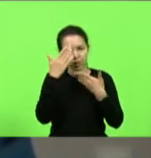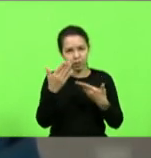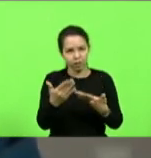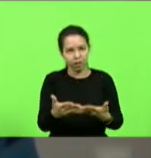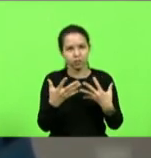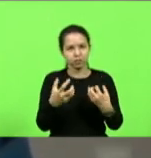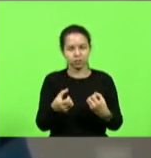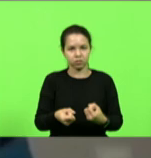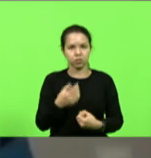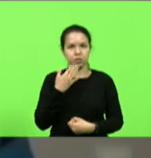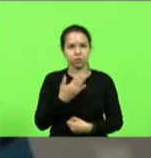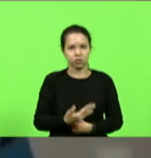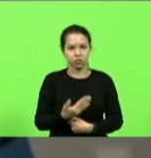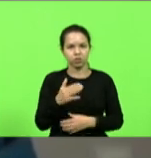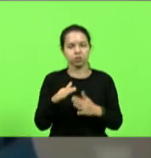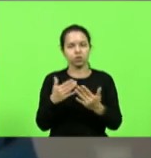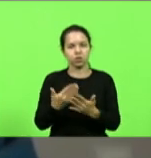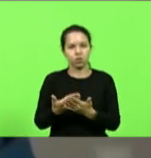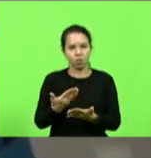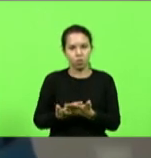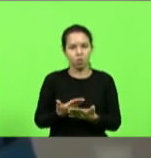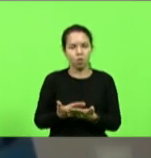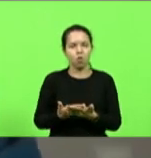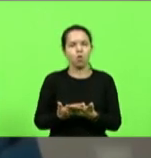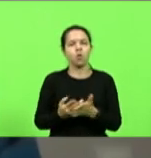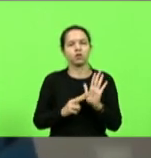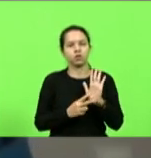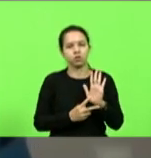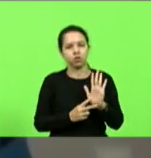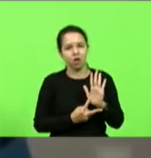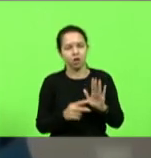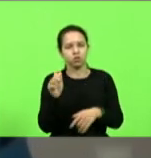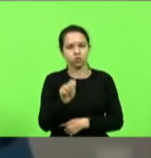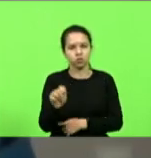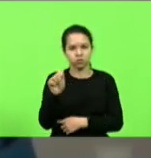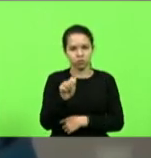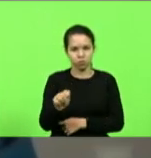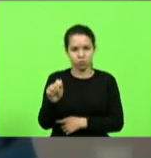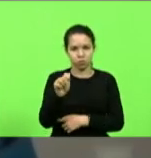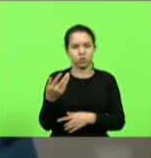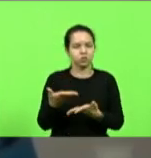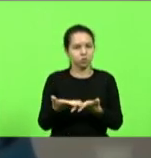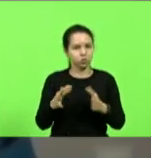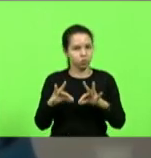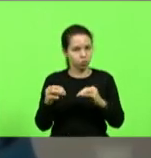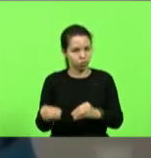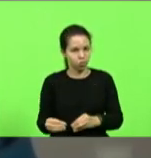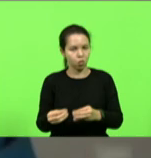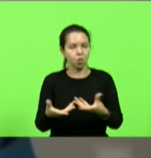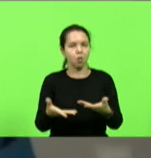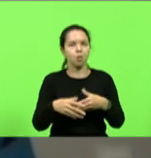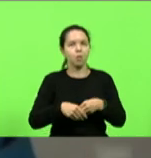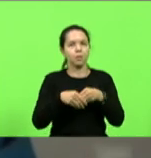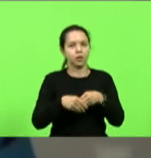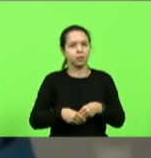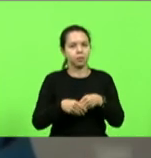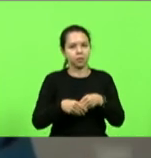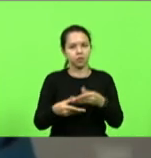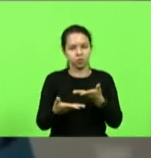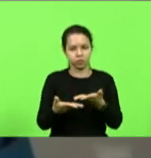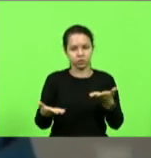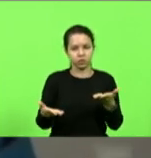dos sindicatos, das associações, das instituições de ensino. É, cumprimento também meus colegas